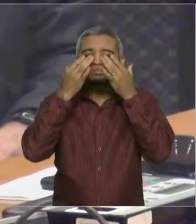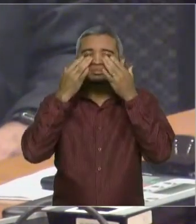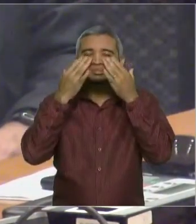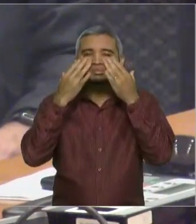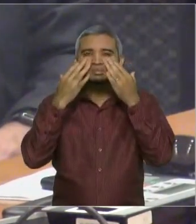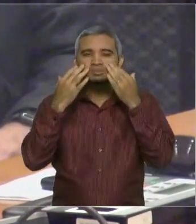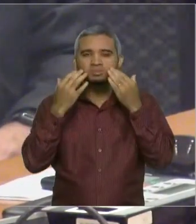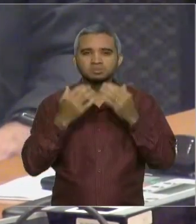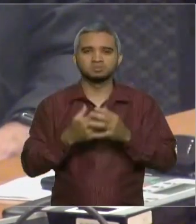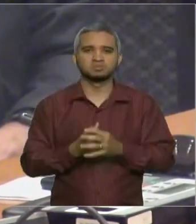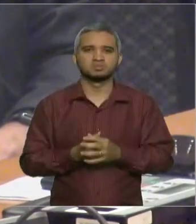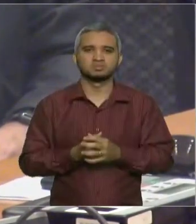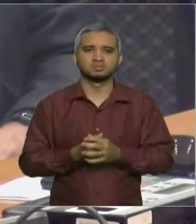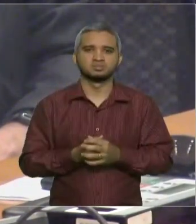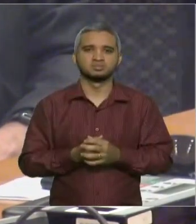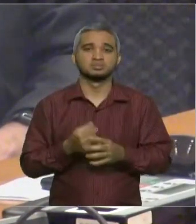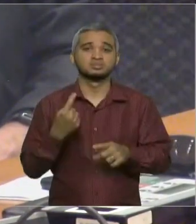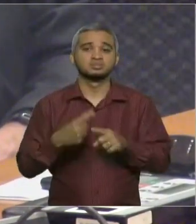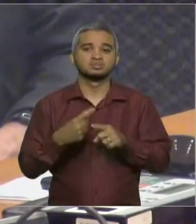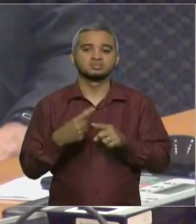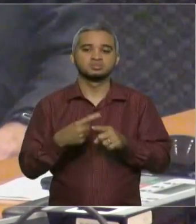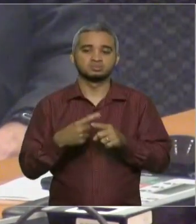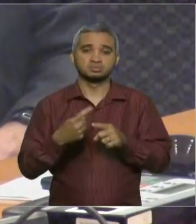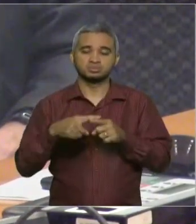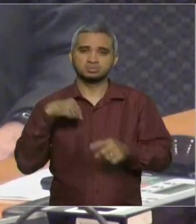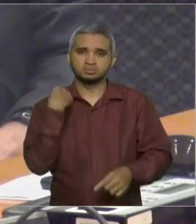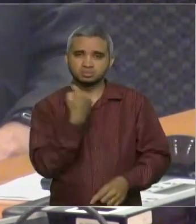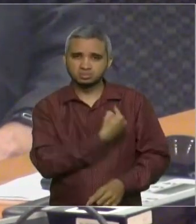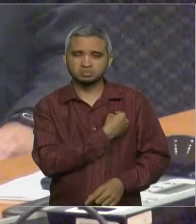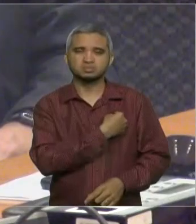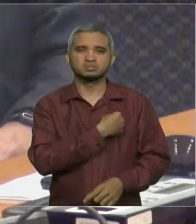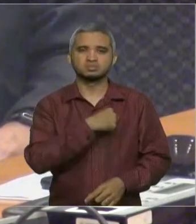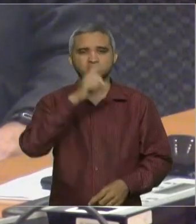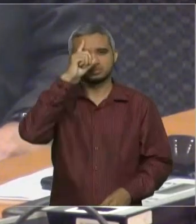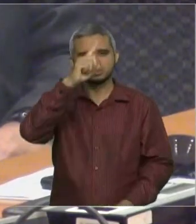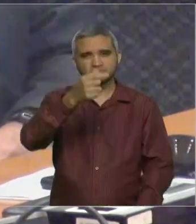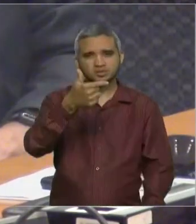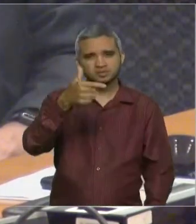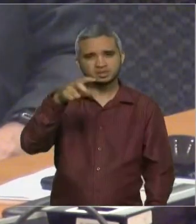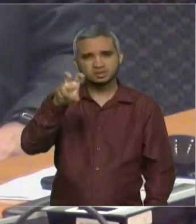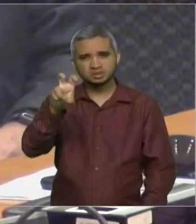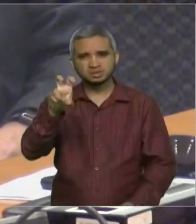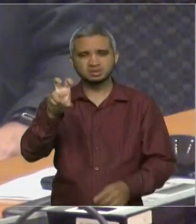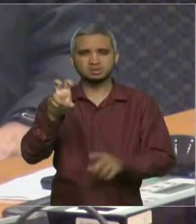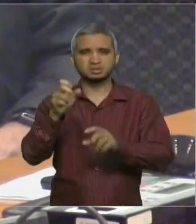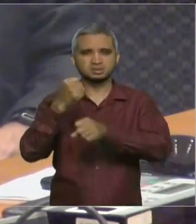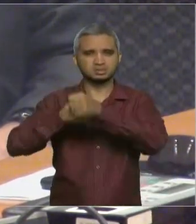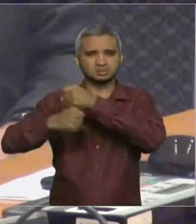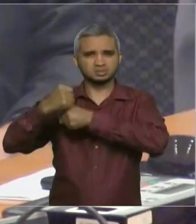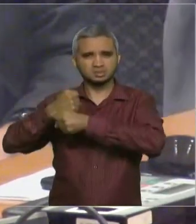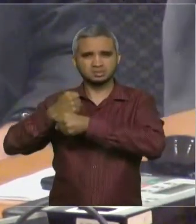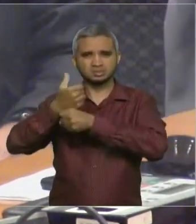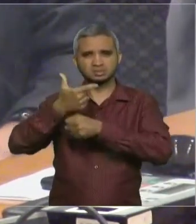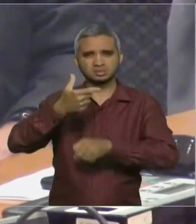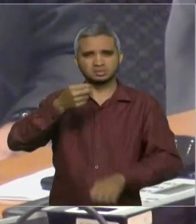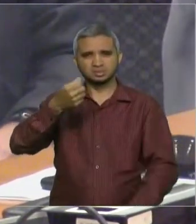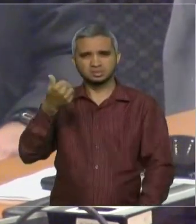Para todos nós que participamos no dia 25 do ano passado, a gente